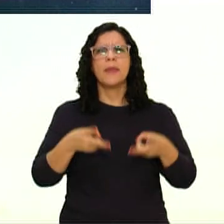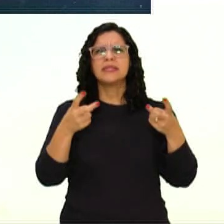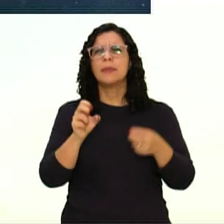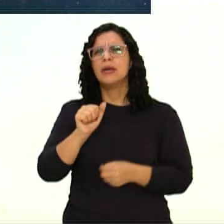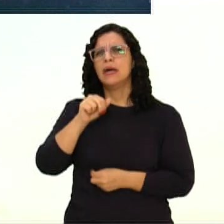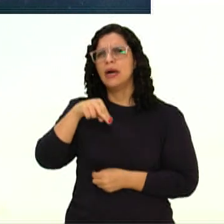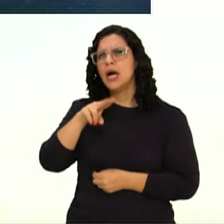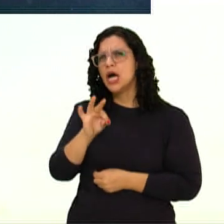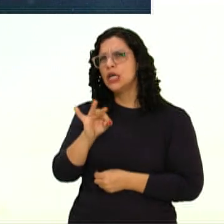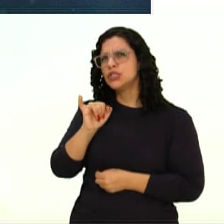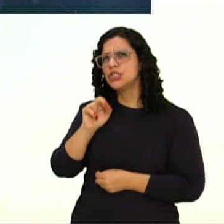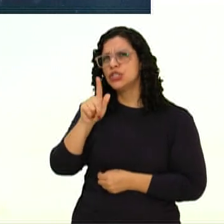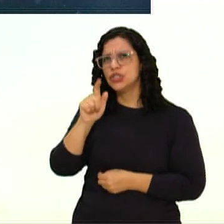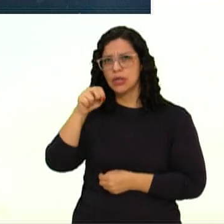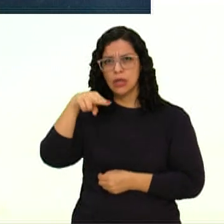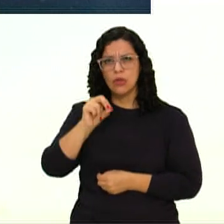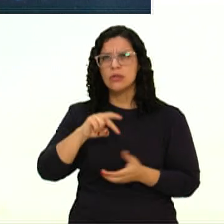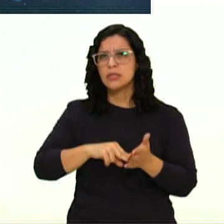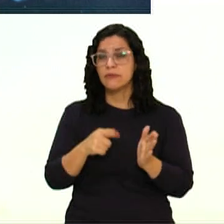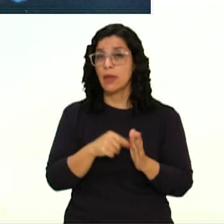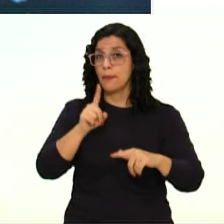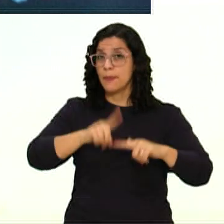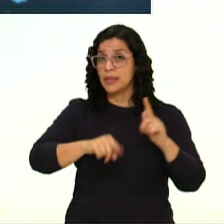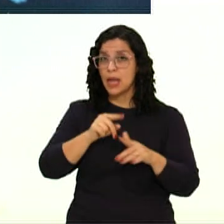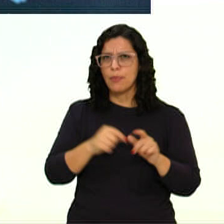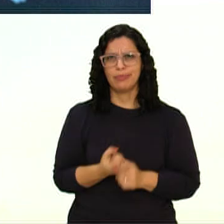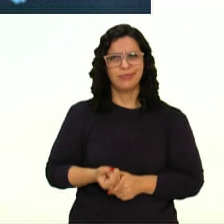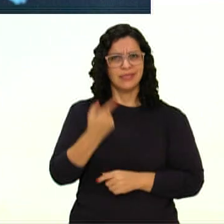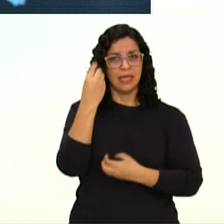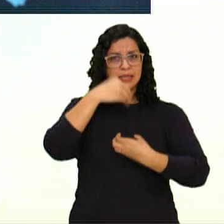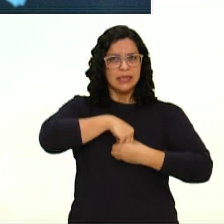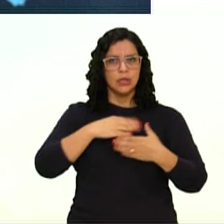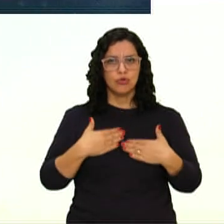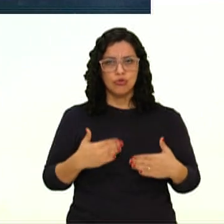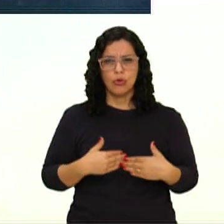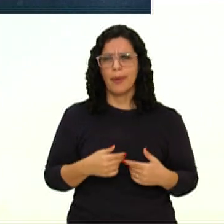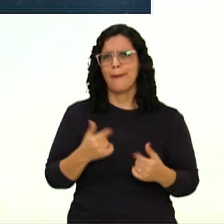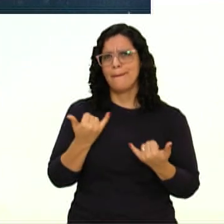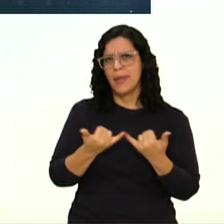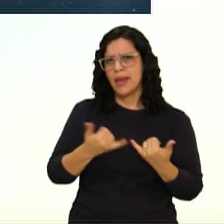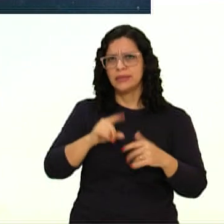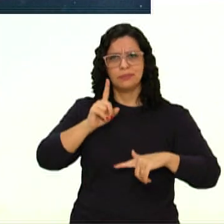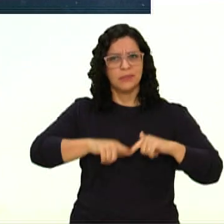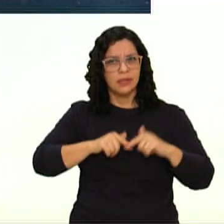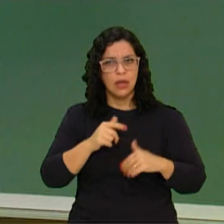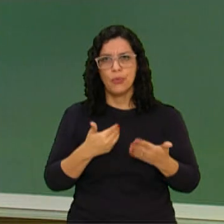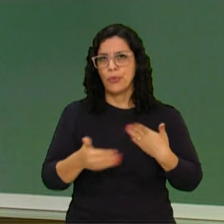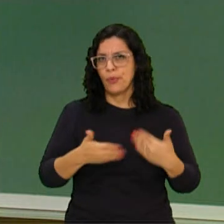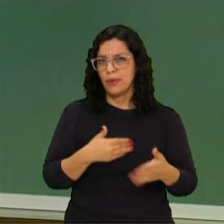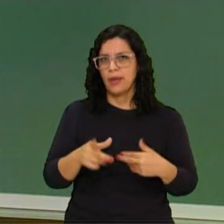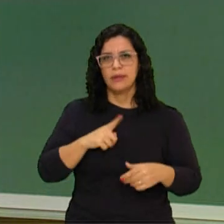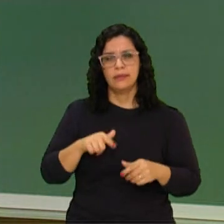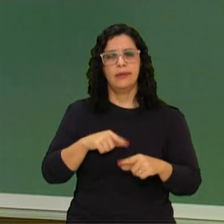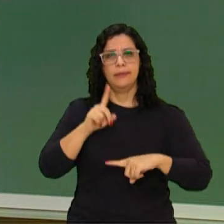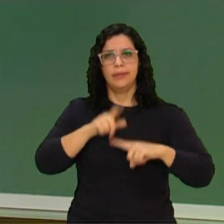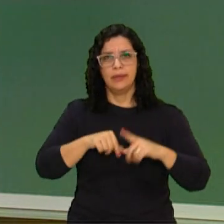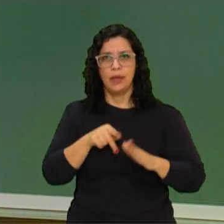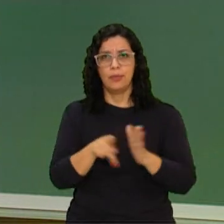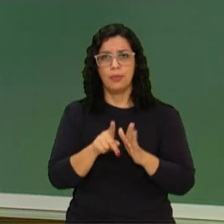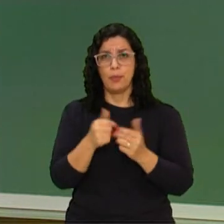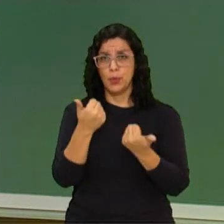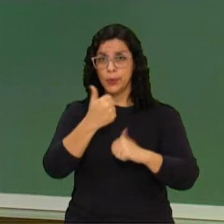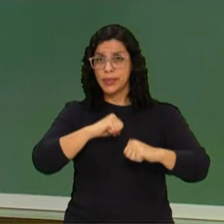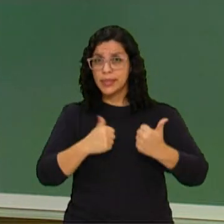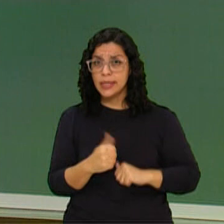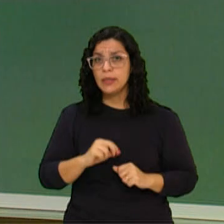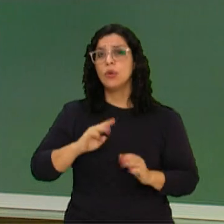é antígeno, gente. Um antígeno é uma substância estranha ao organismo. Seja essa substância uma substância que seja